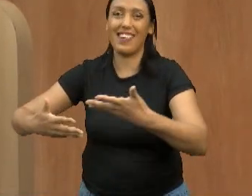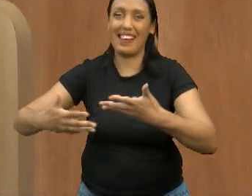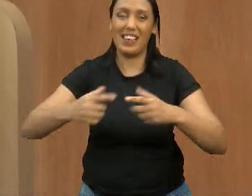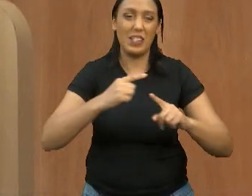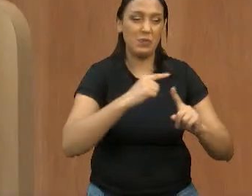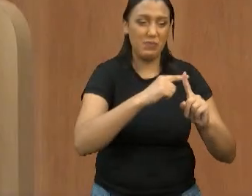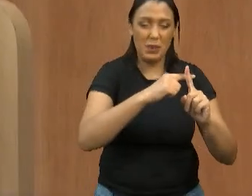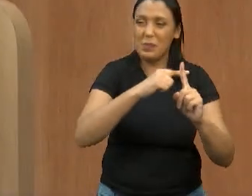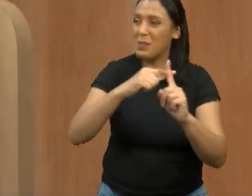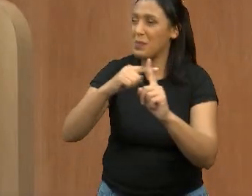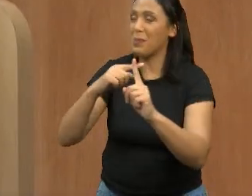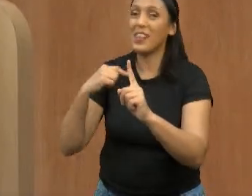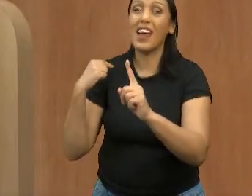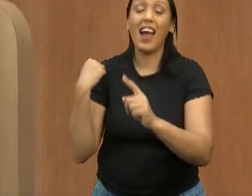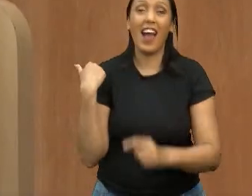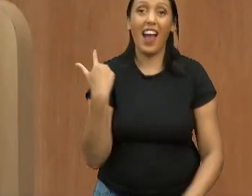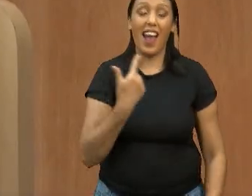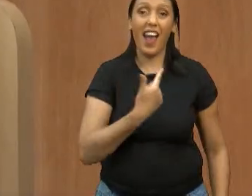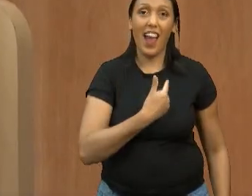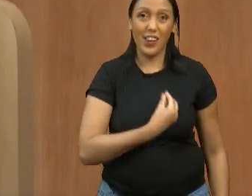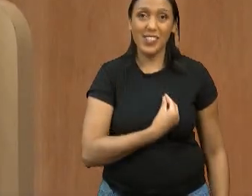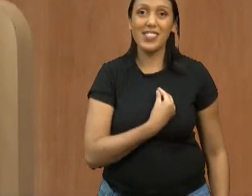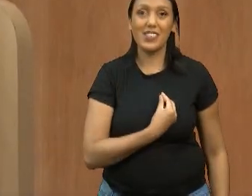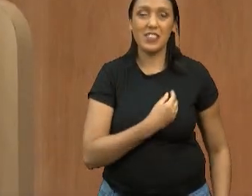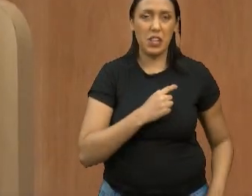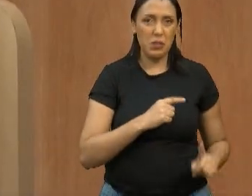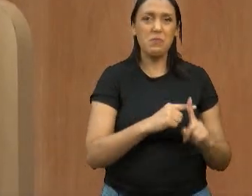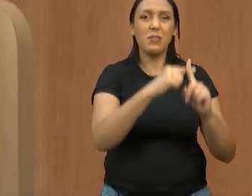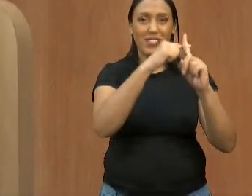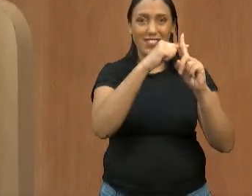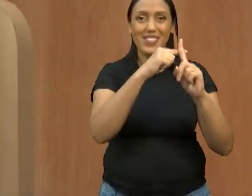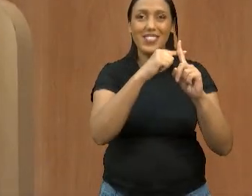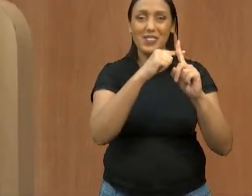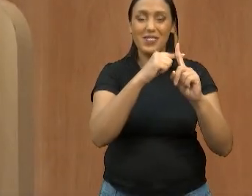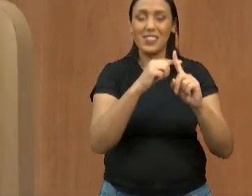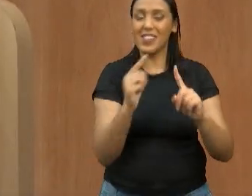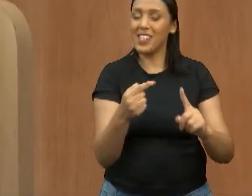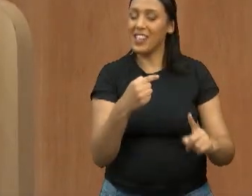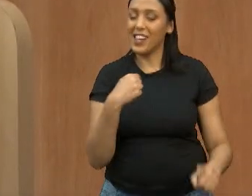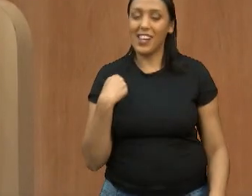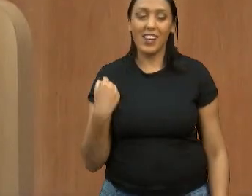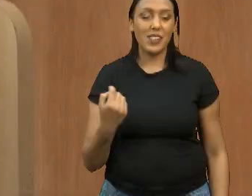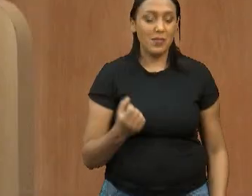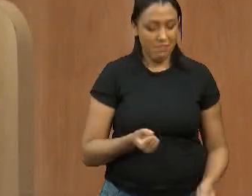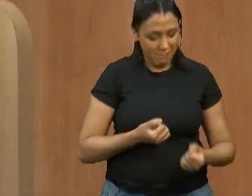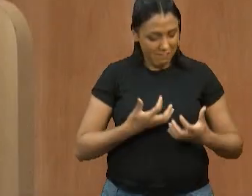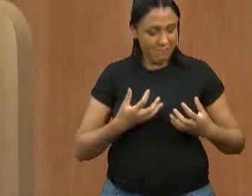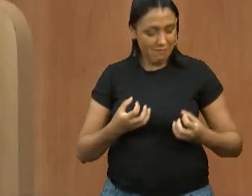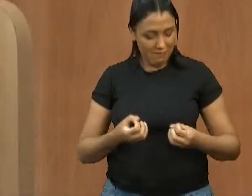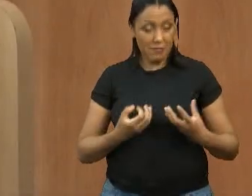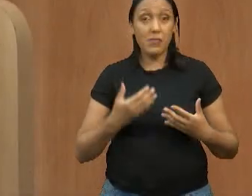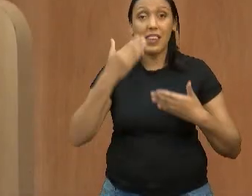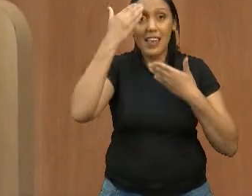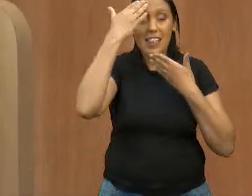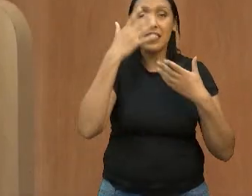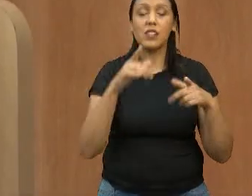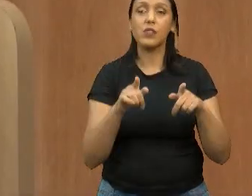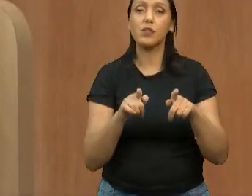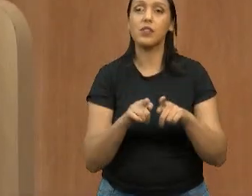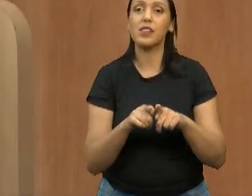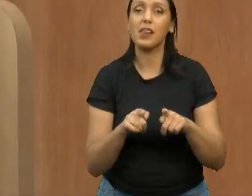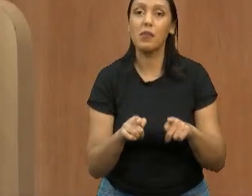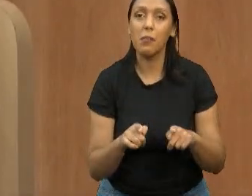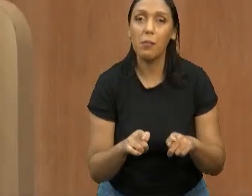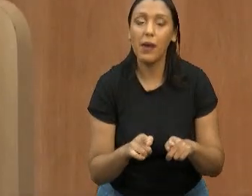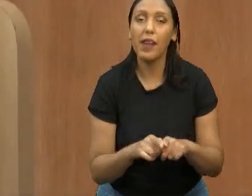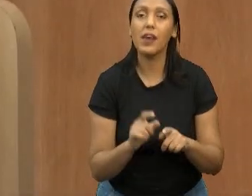vocês. Já agradeço a presença do nosso diretor-geral, Marcelo Lima, a todos